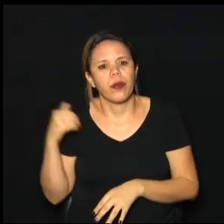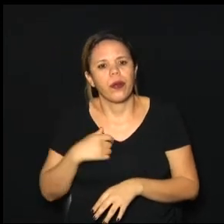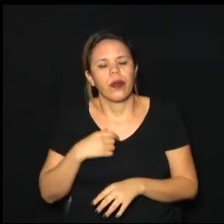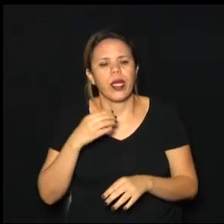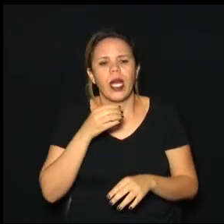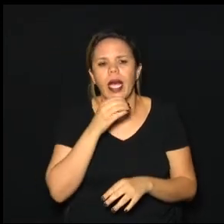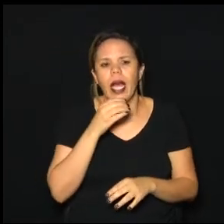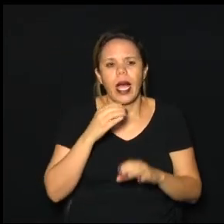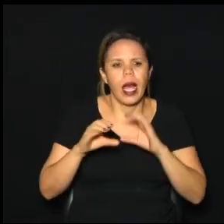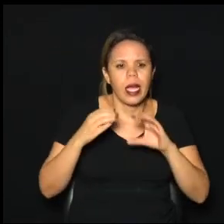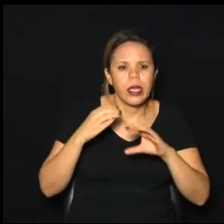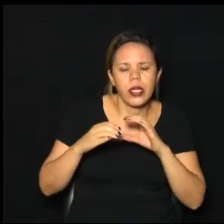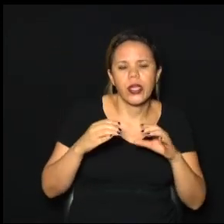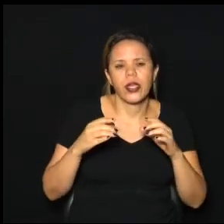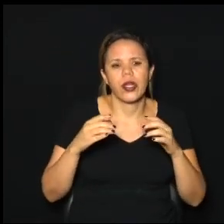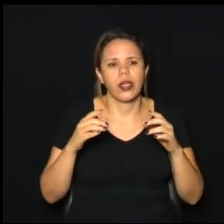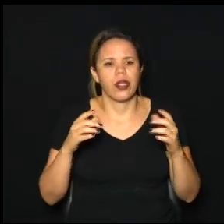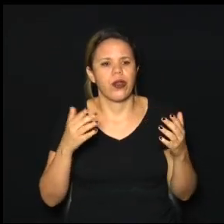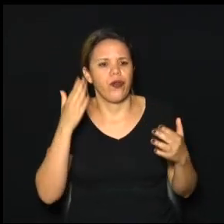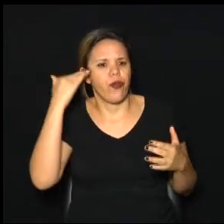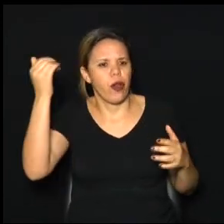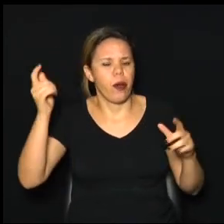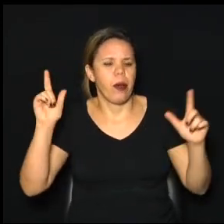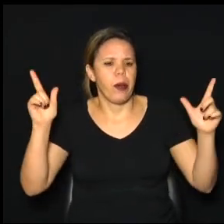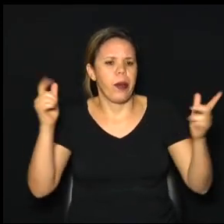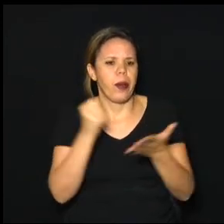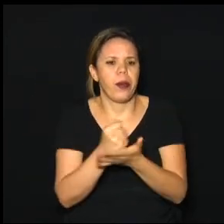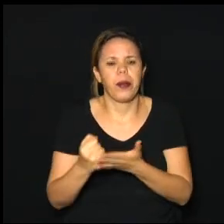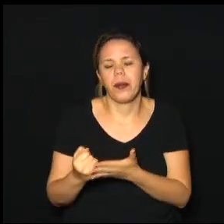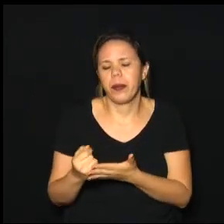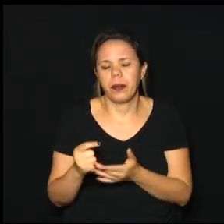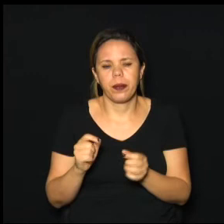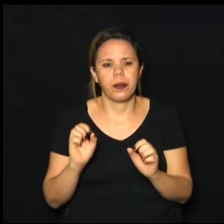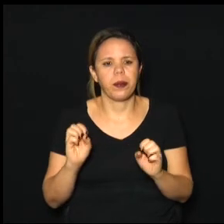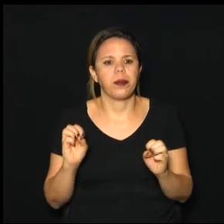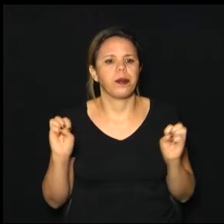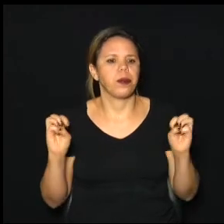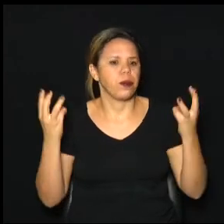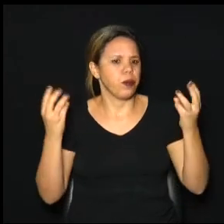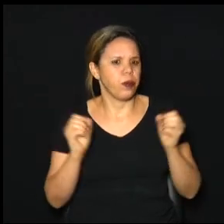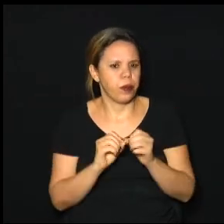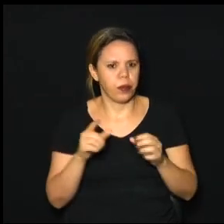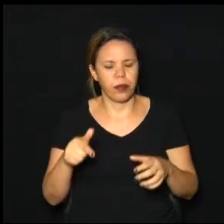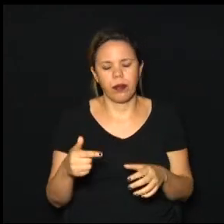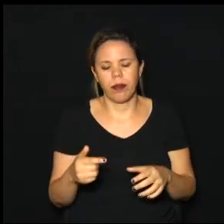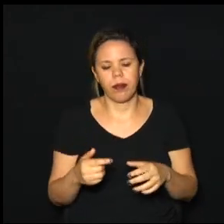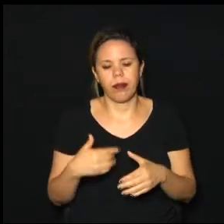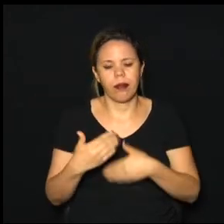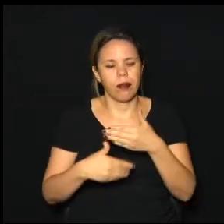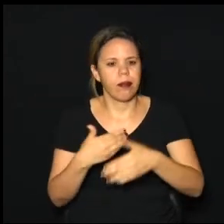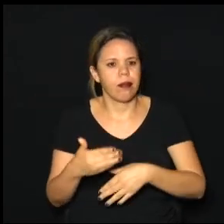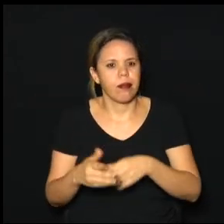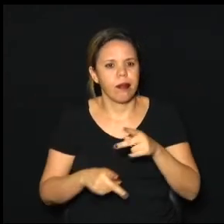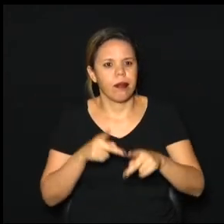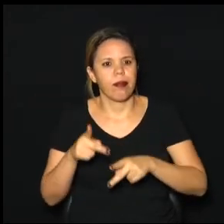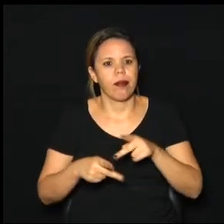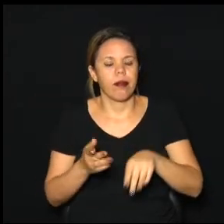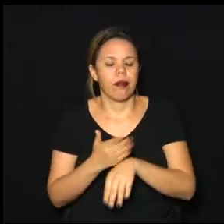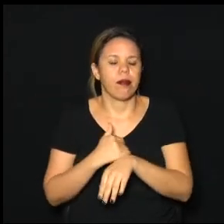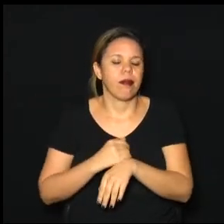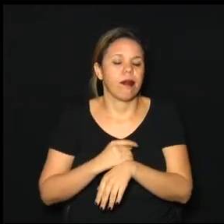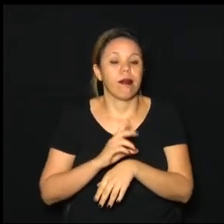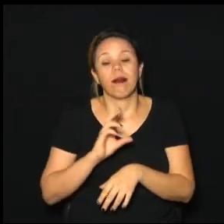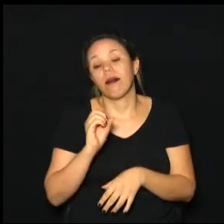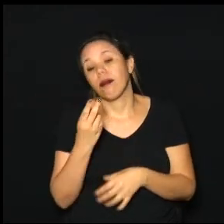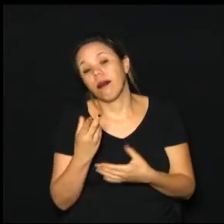Cantores famosos, enfim, eles eram contratados para um show e aí no meio desse show, às vezes um pouco antes,